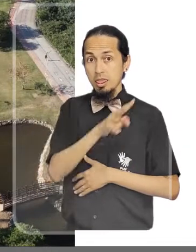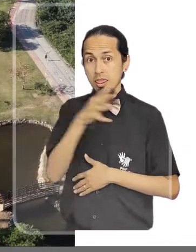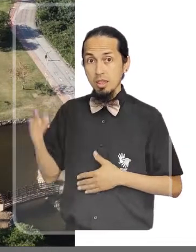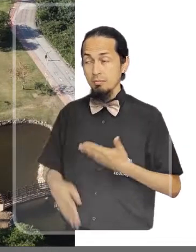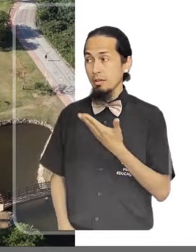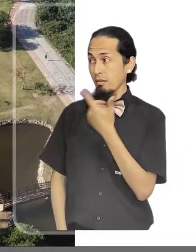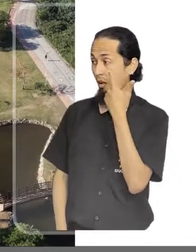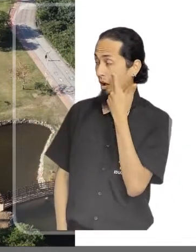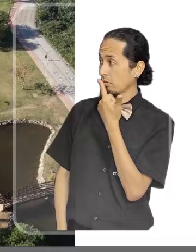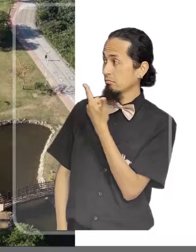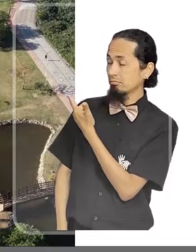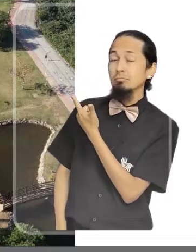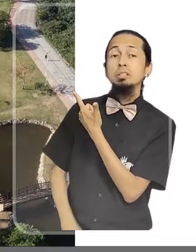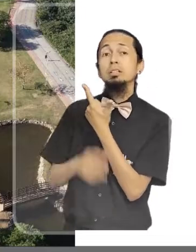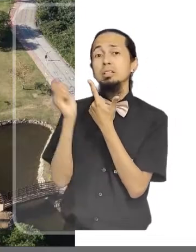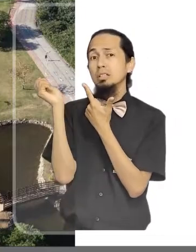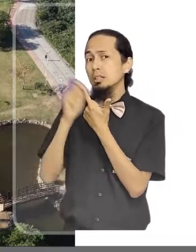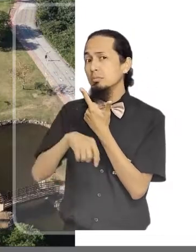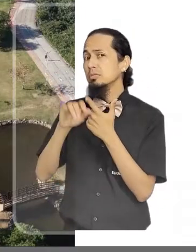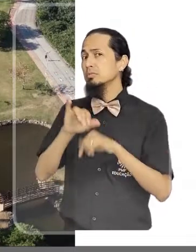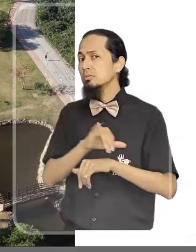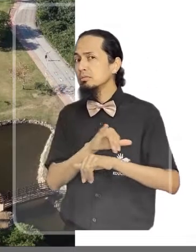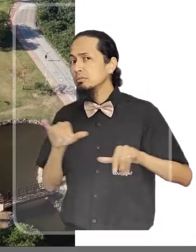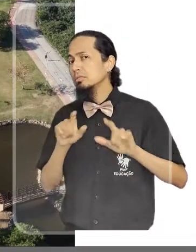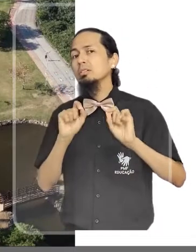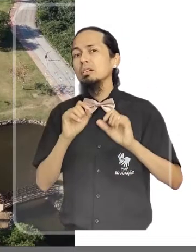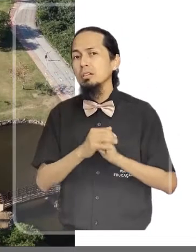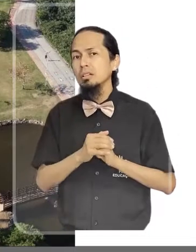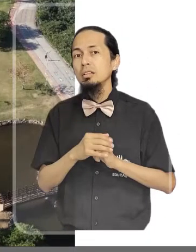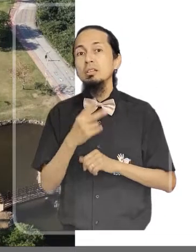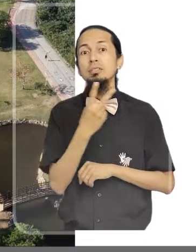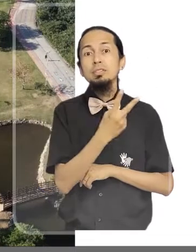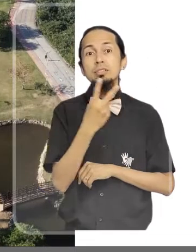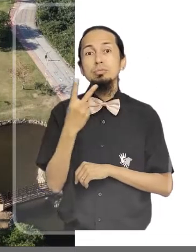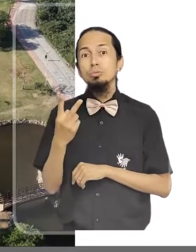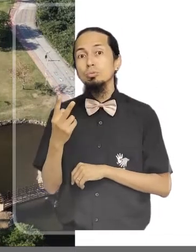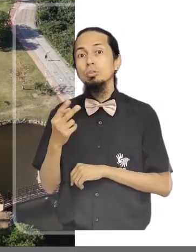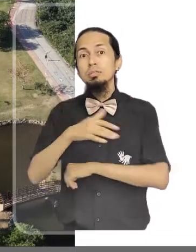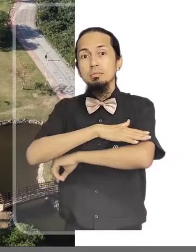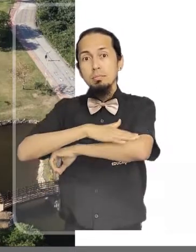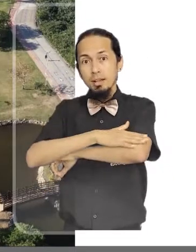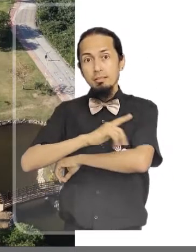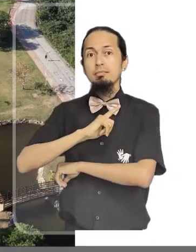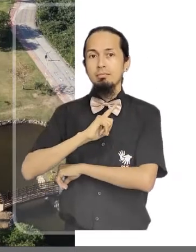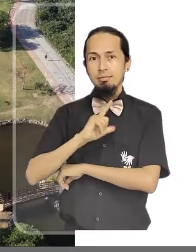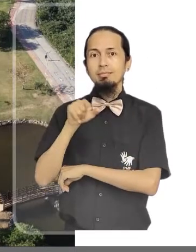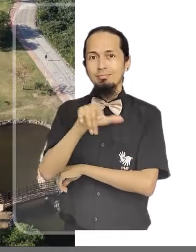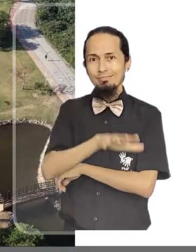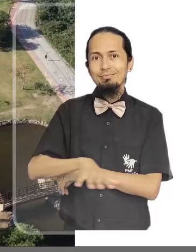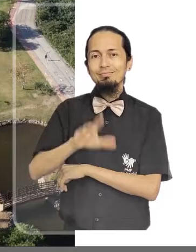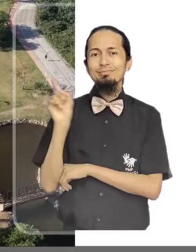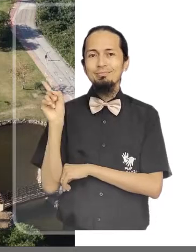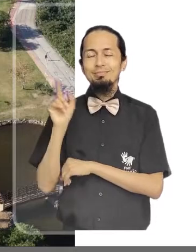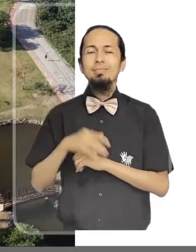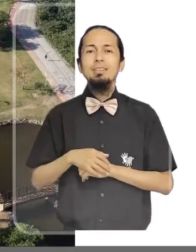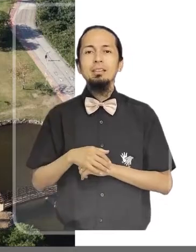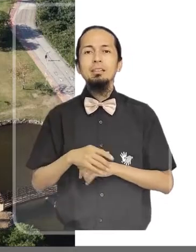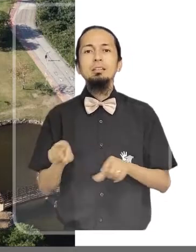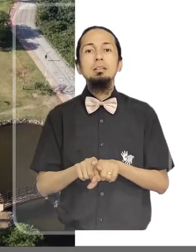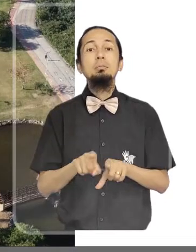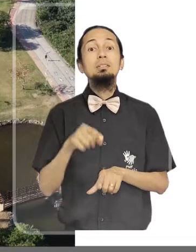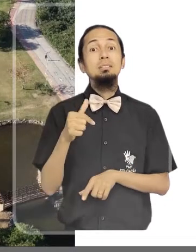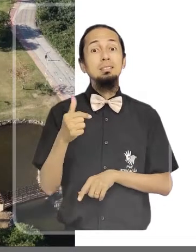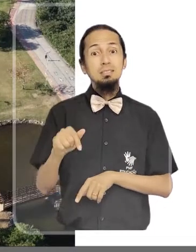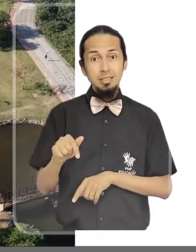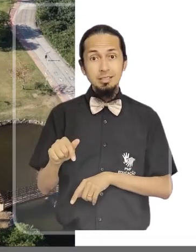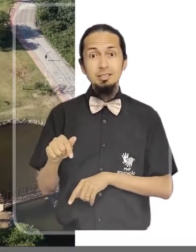mostra os espaços públicos, é interessante ressaltar as 22 praças do distrito, além das